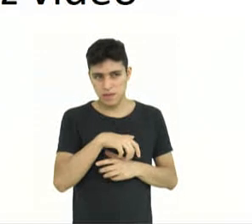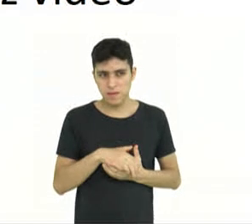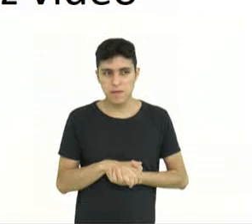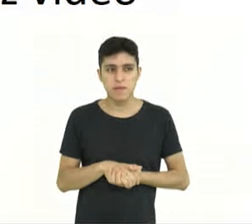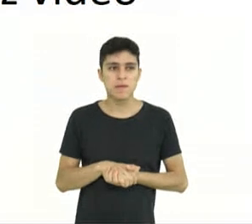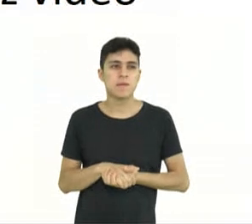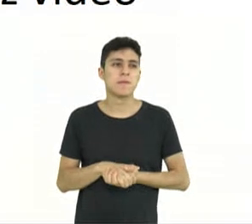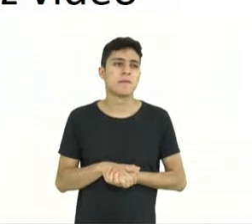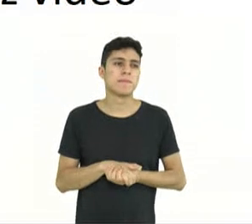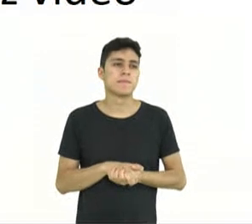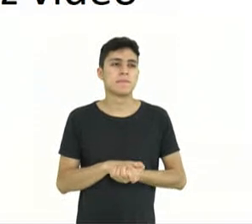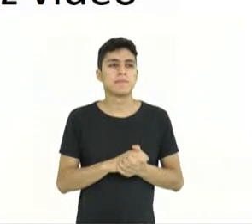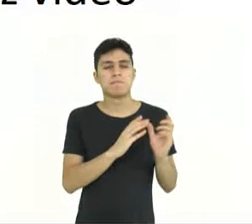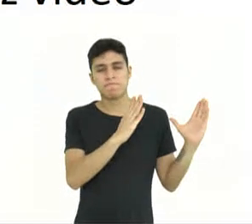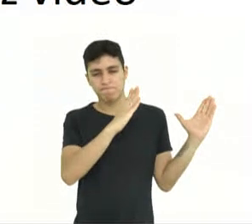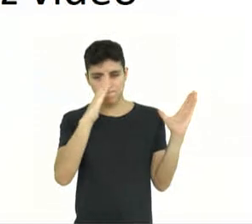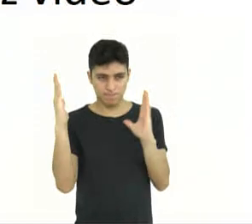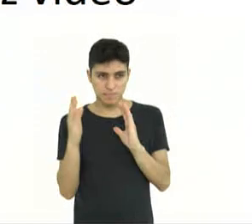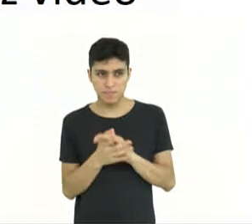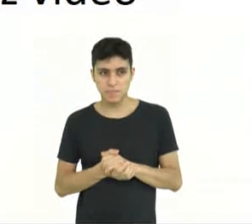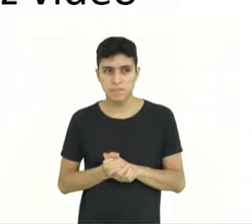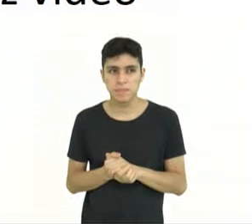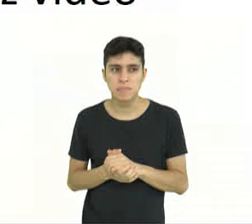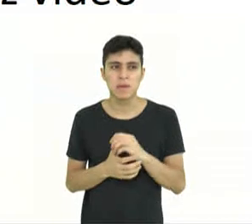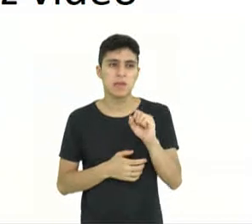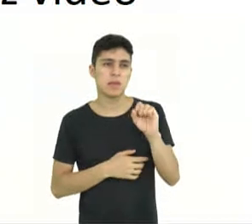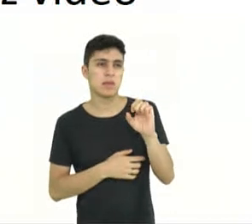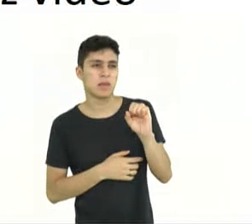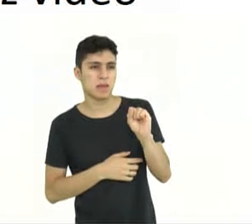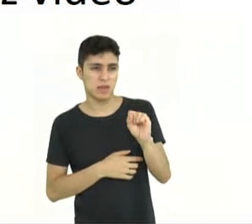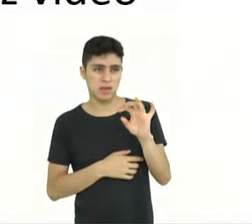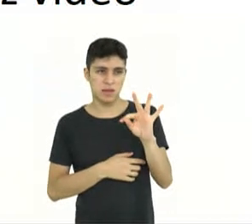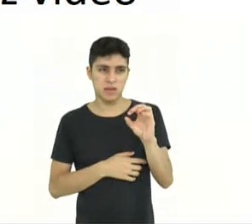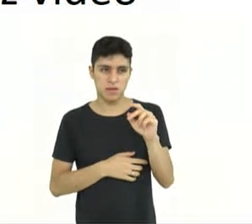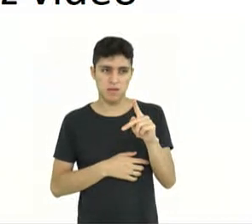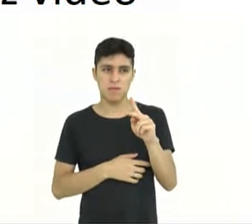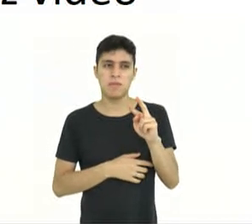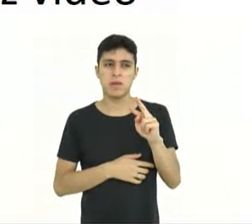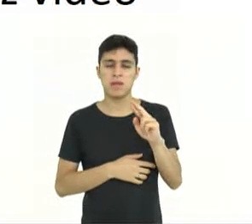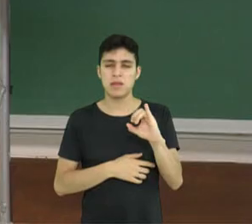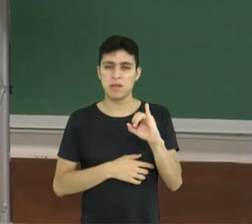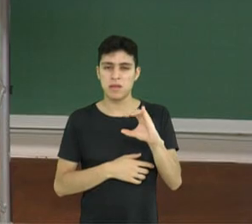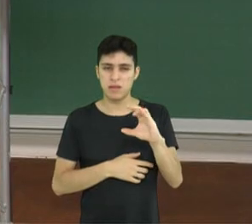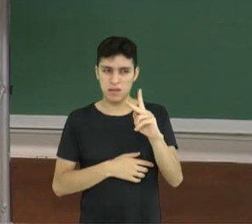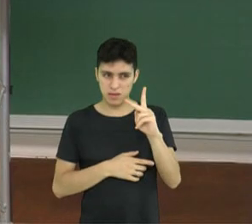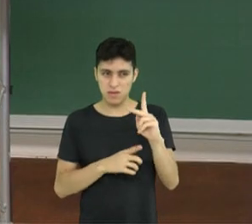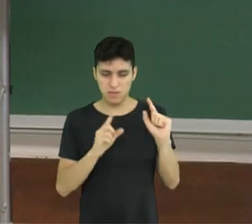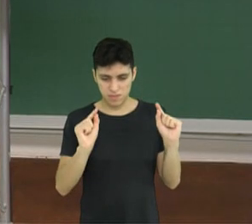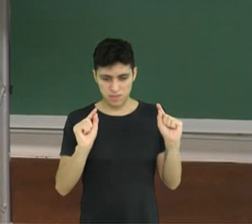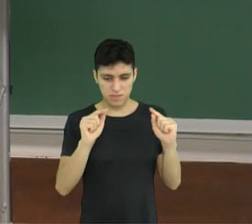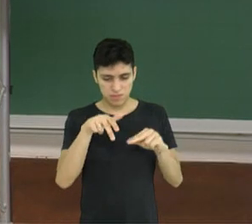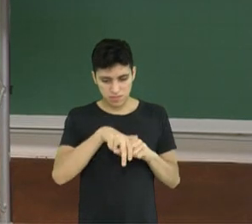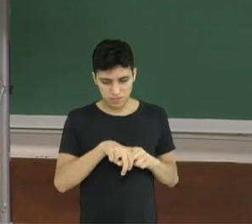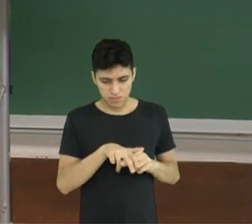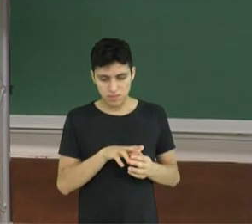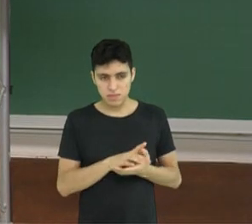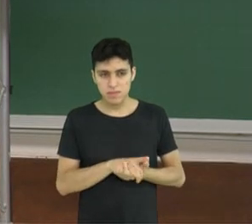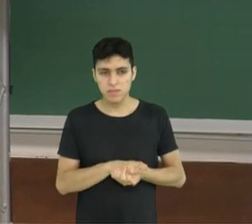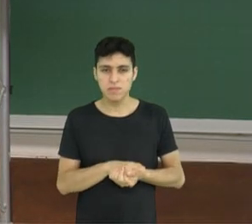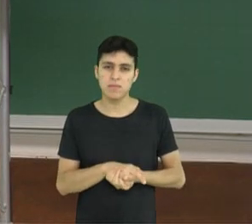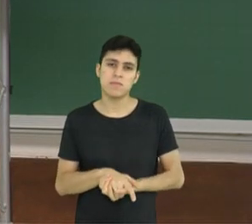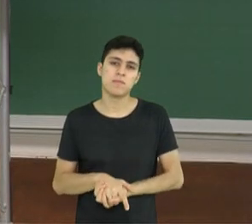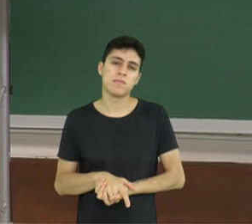quadros e 18 cenários é o stop Trip pessoal é aquela dupla que você põe o deputado na cadeira